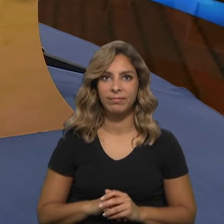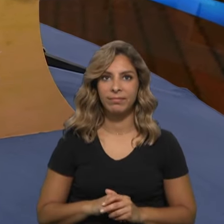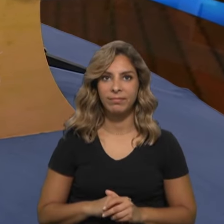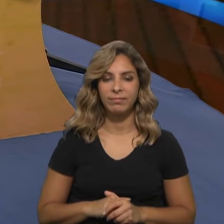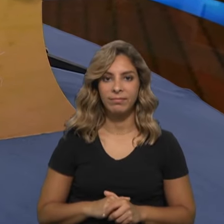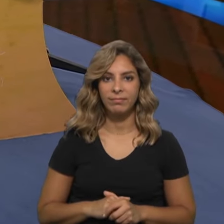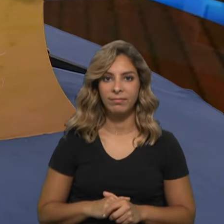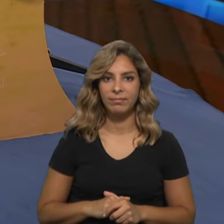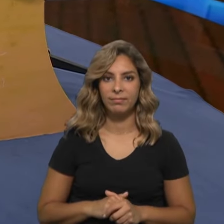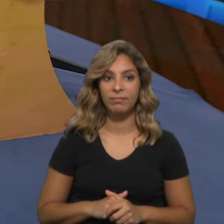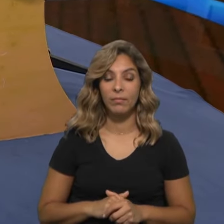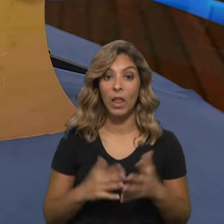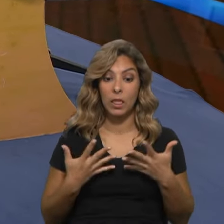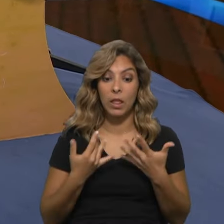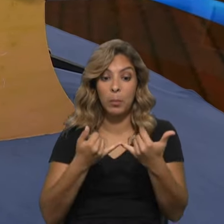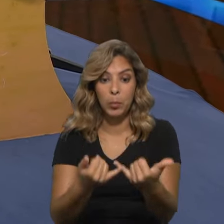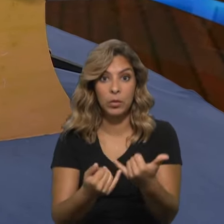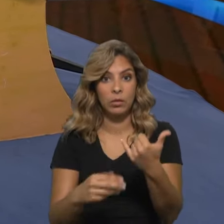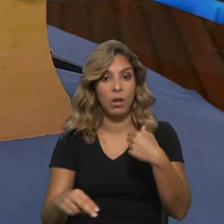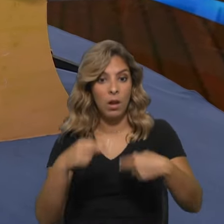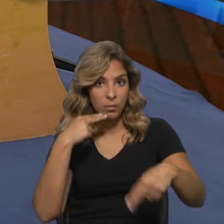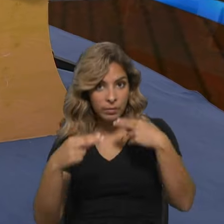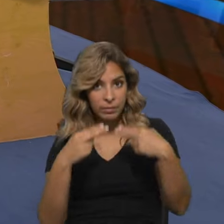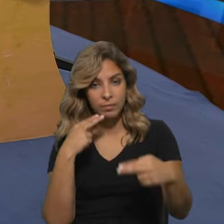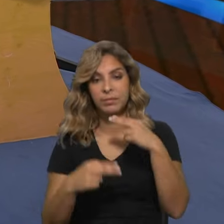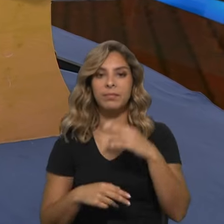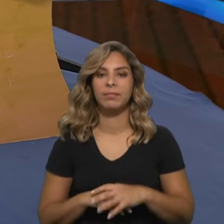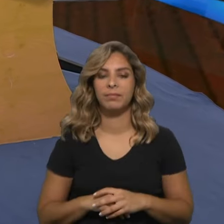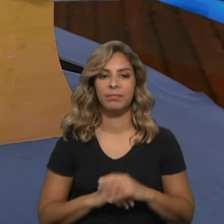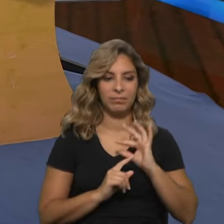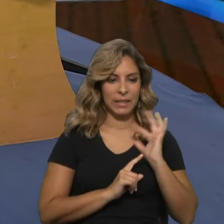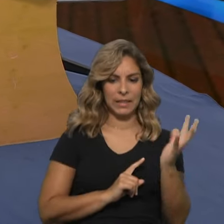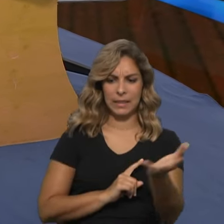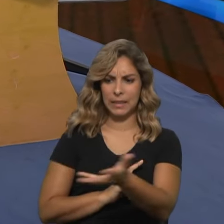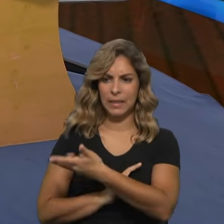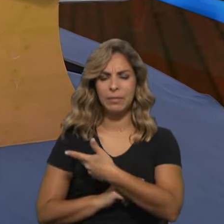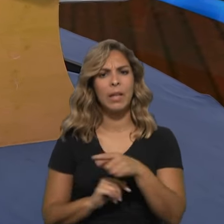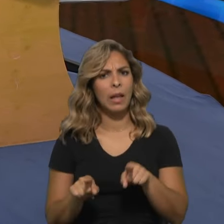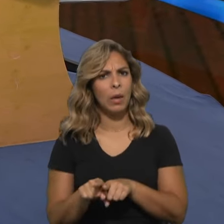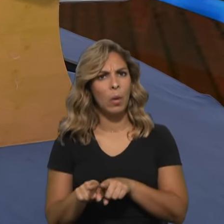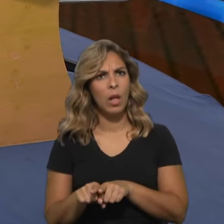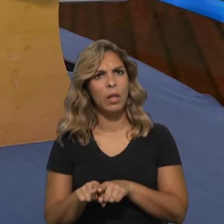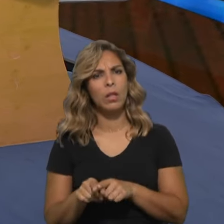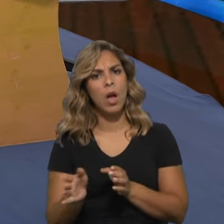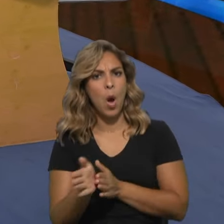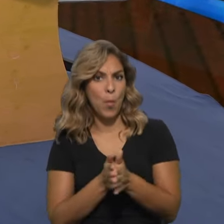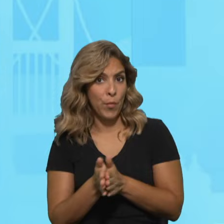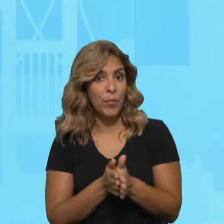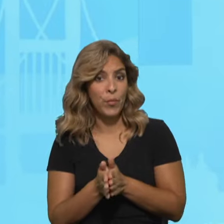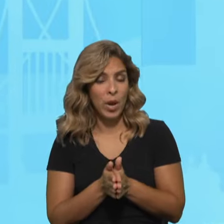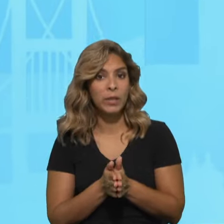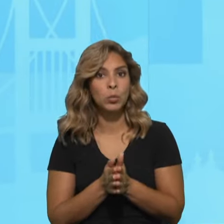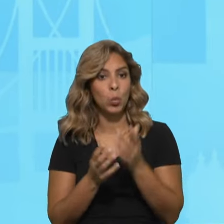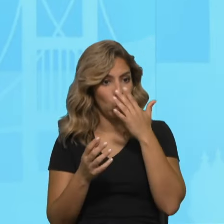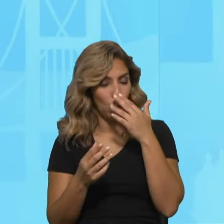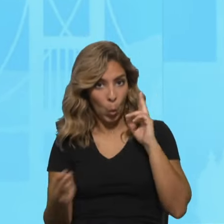E seguiu-se um almoço, convívio com os servitas todos. Foi uma ocasião também para um